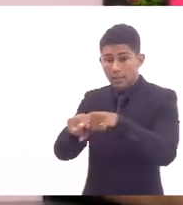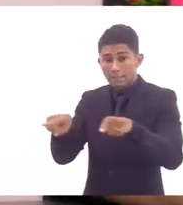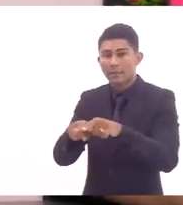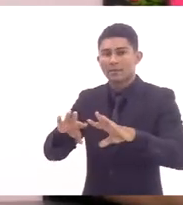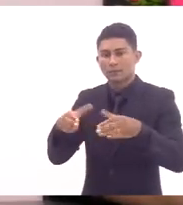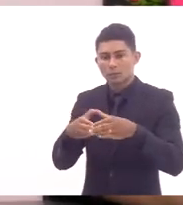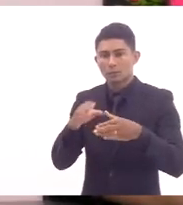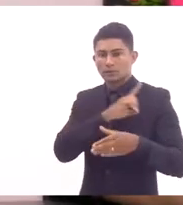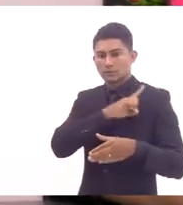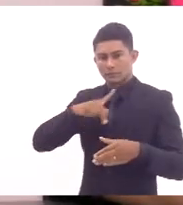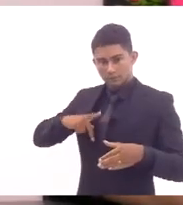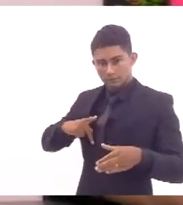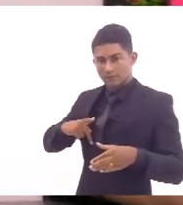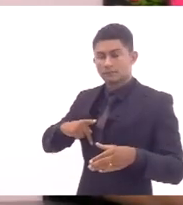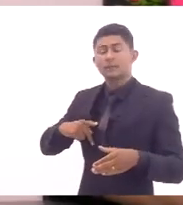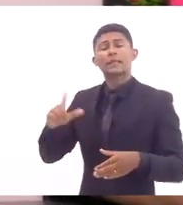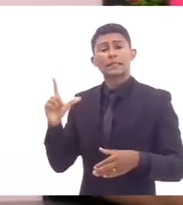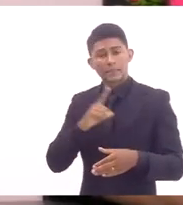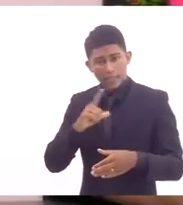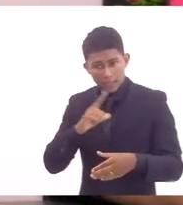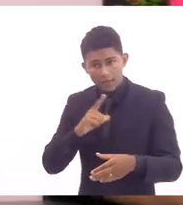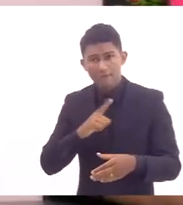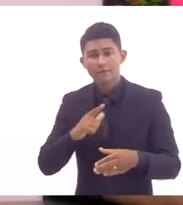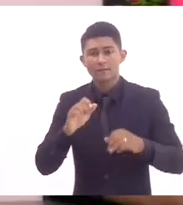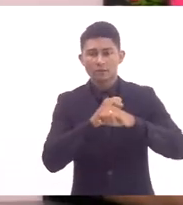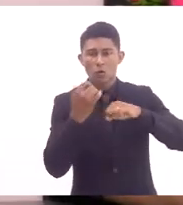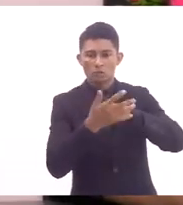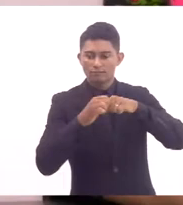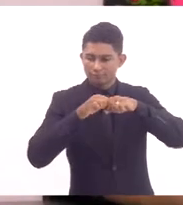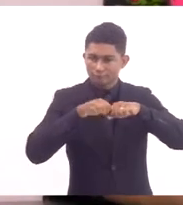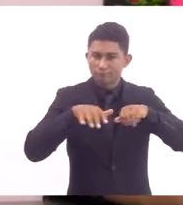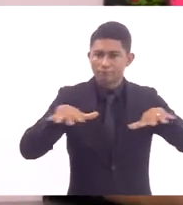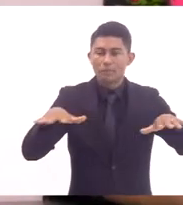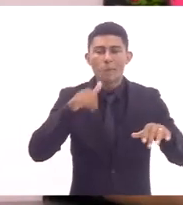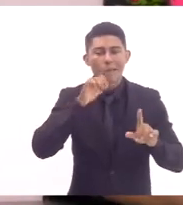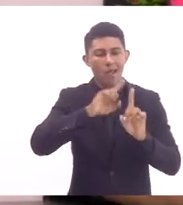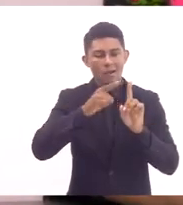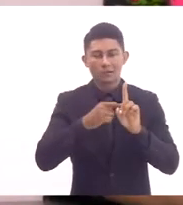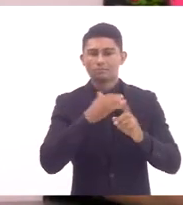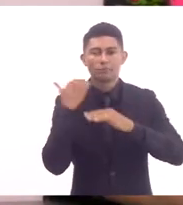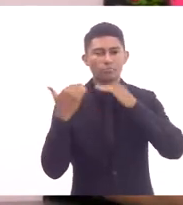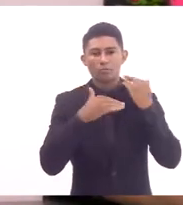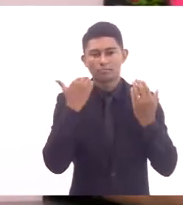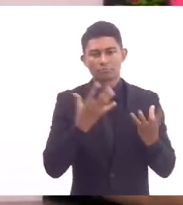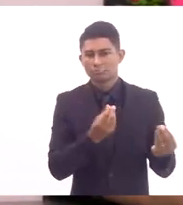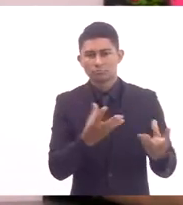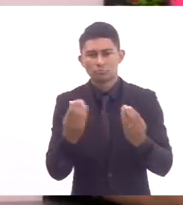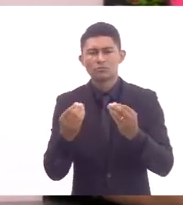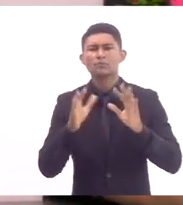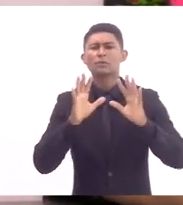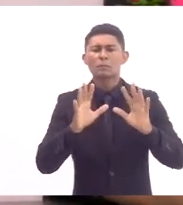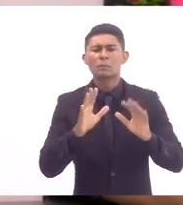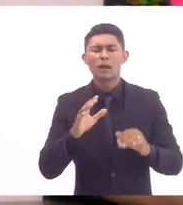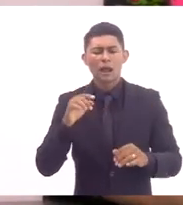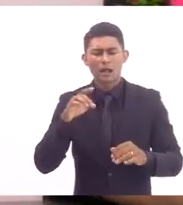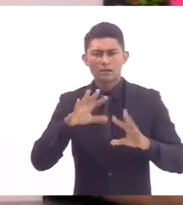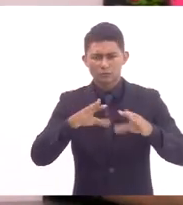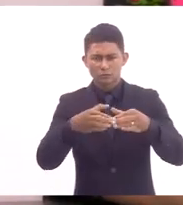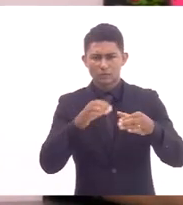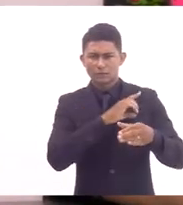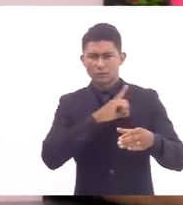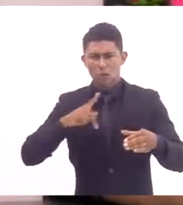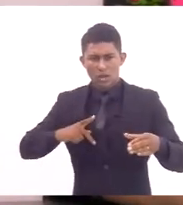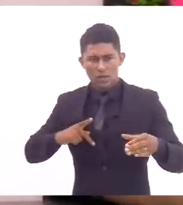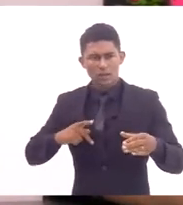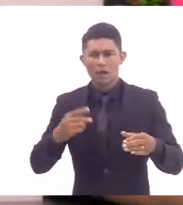dem nós tivemos um número expressivo de morte materna com vídeo mas esse desse período não chegou nenhum caso de morte materna